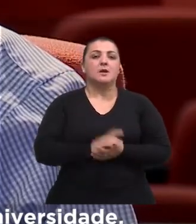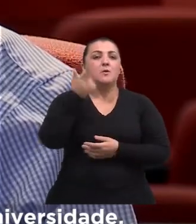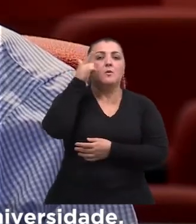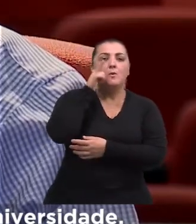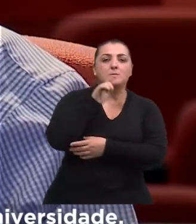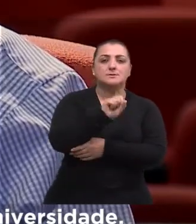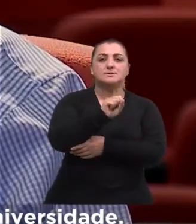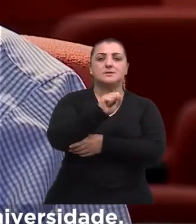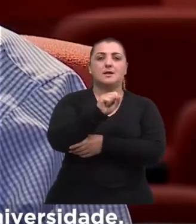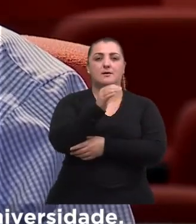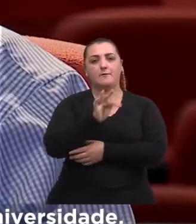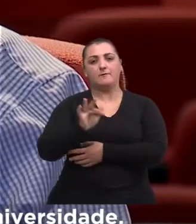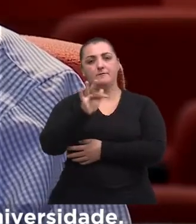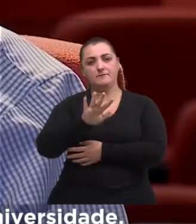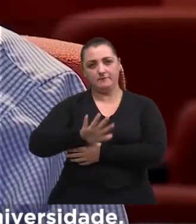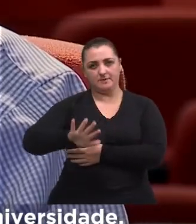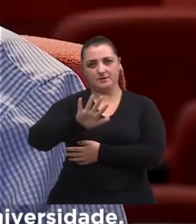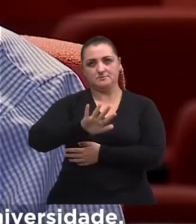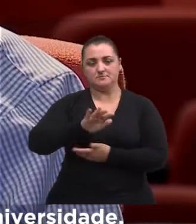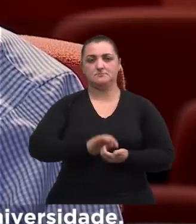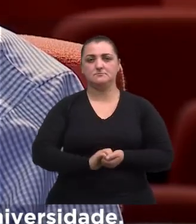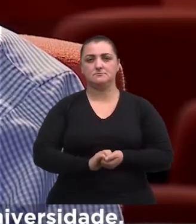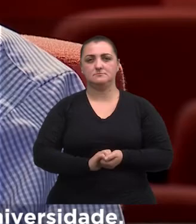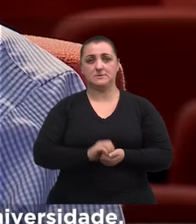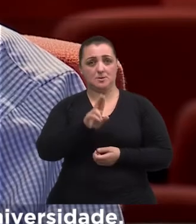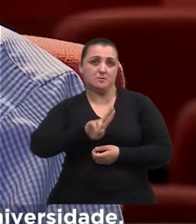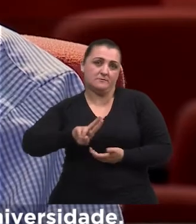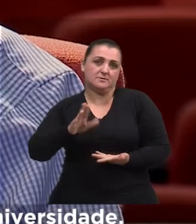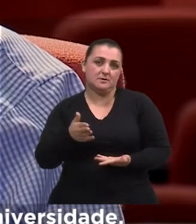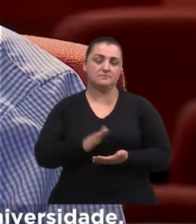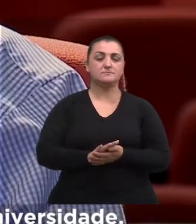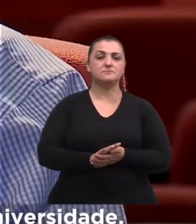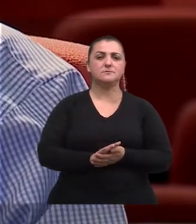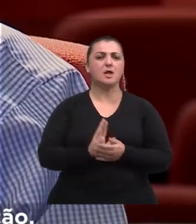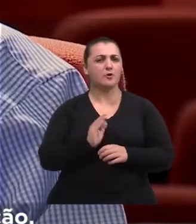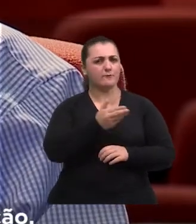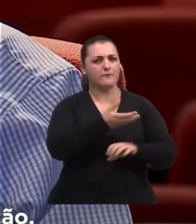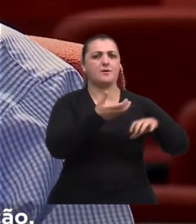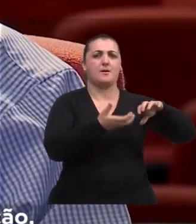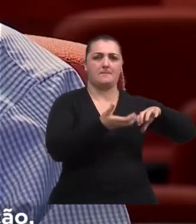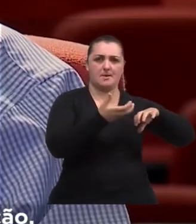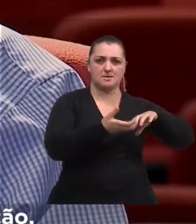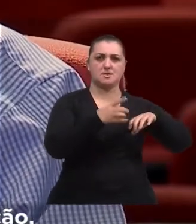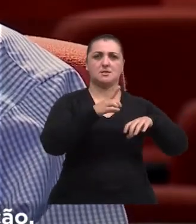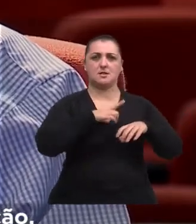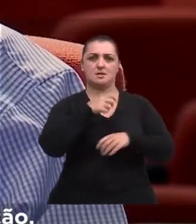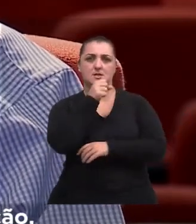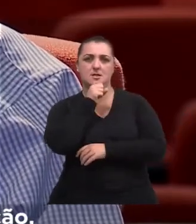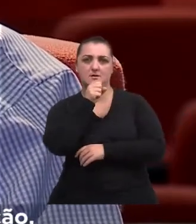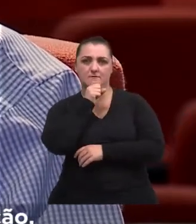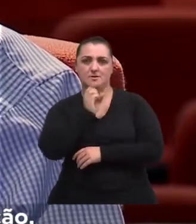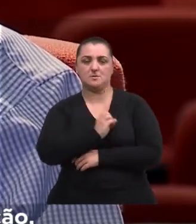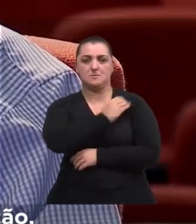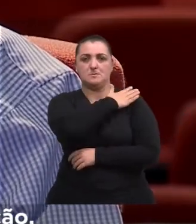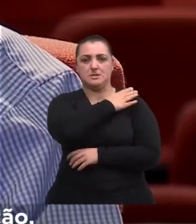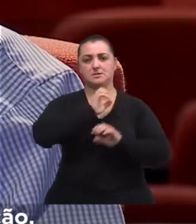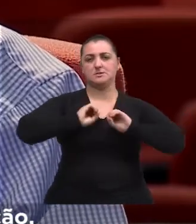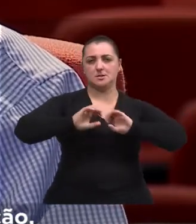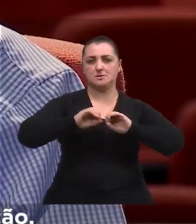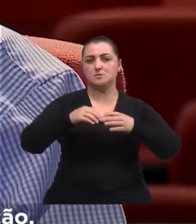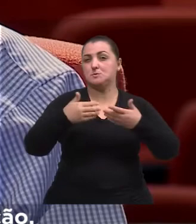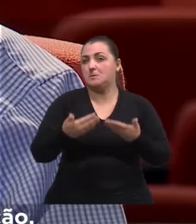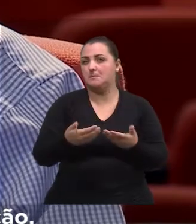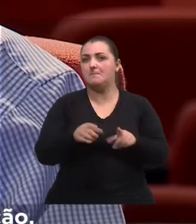de conseguir a federalização da universidade. Eu até fui a Brasília, tive entrevista com o ministro